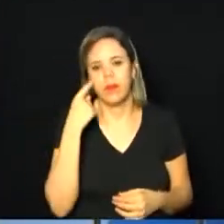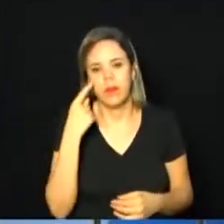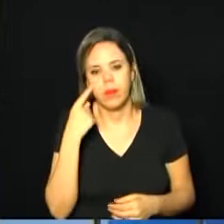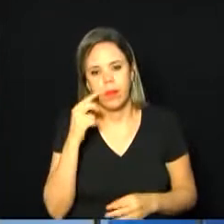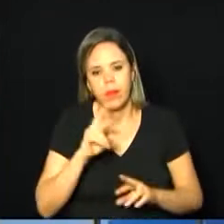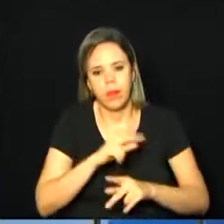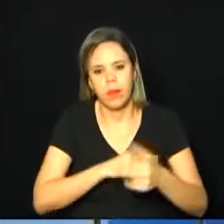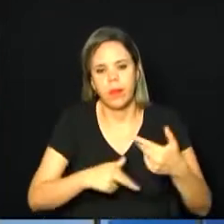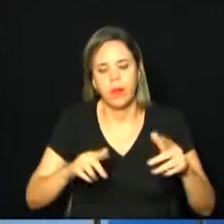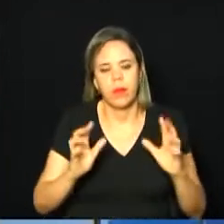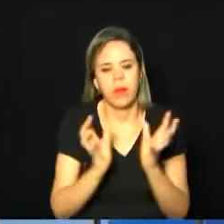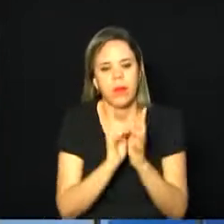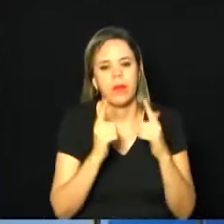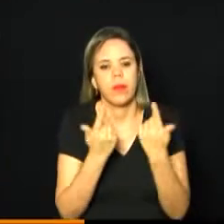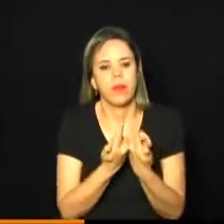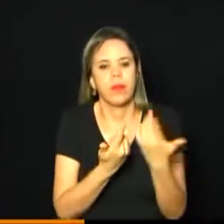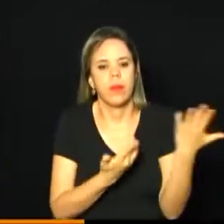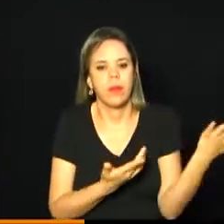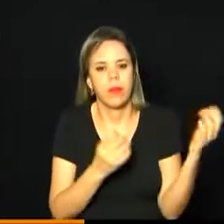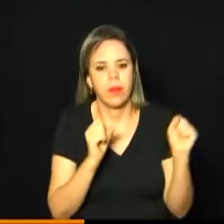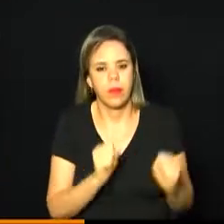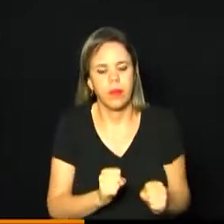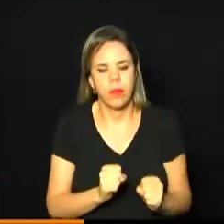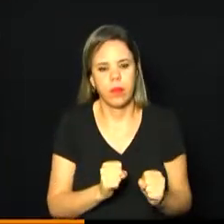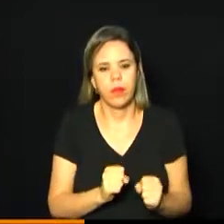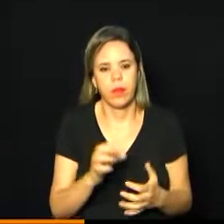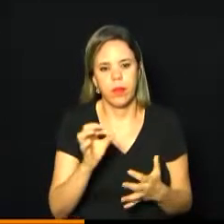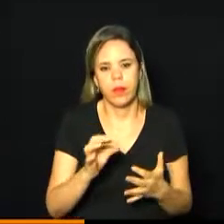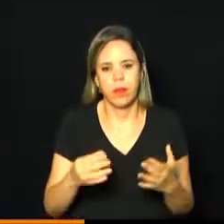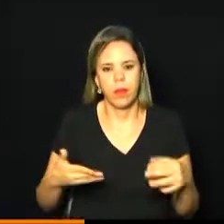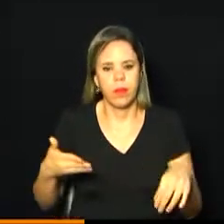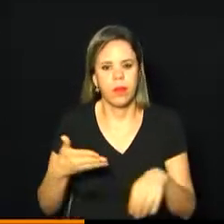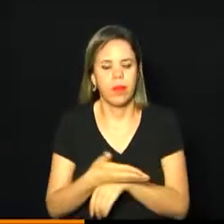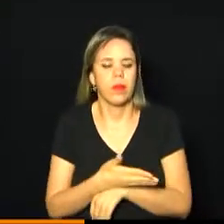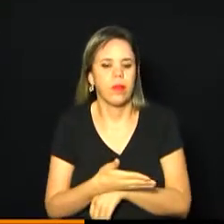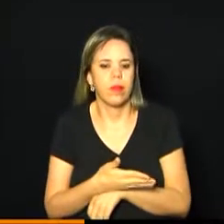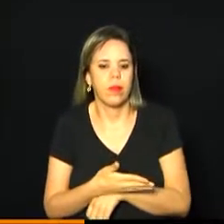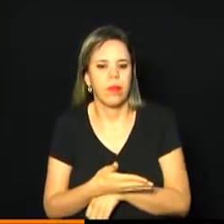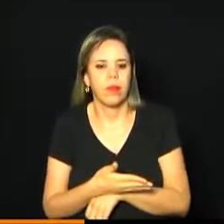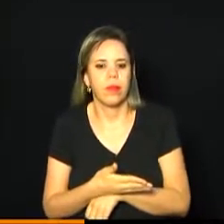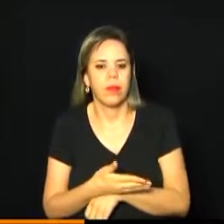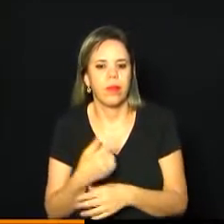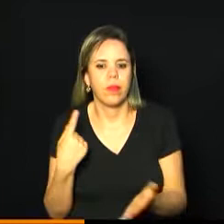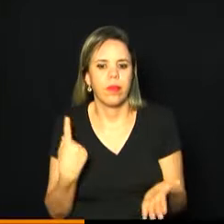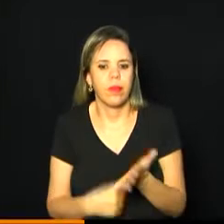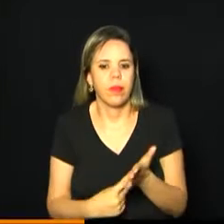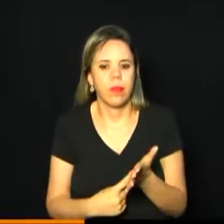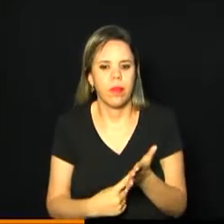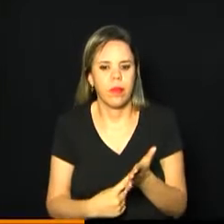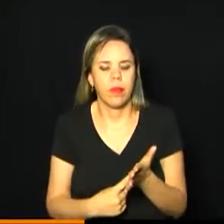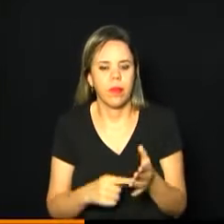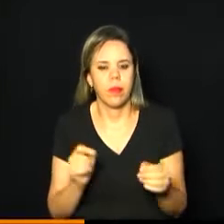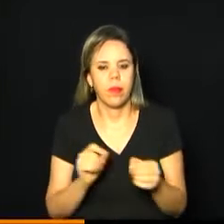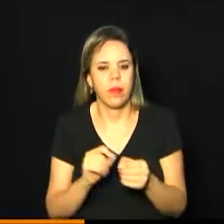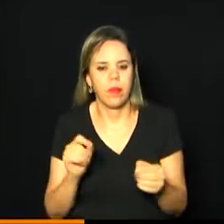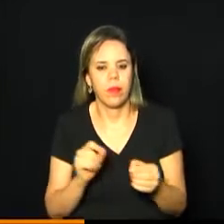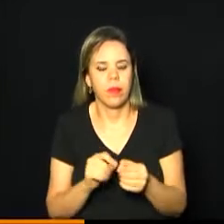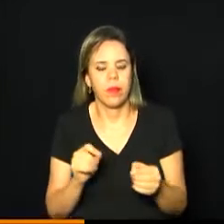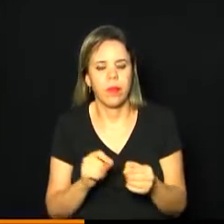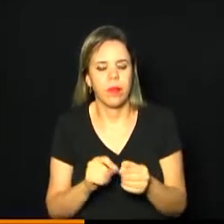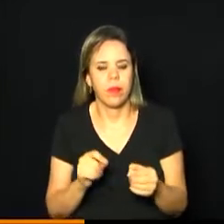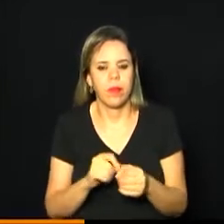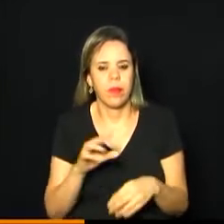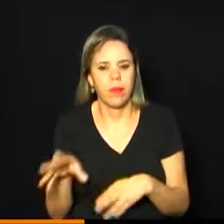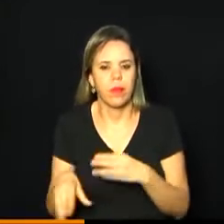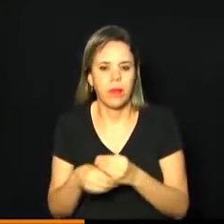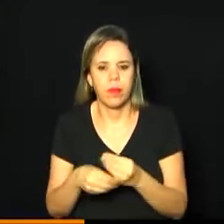que são os diversos grupos que podem cada qual entrar ali nesse agendamento para fazer a essa